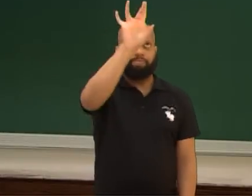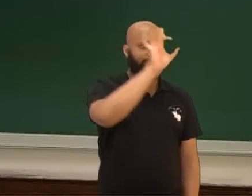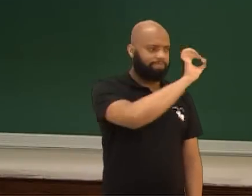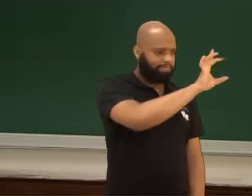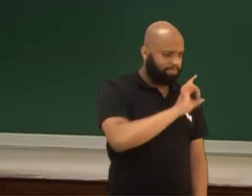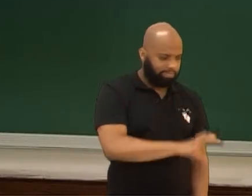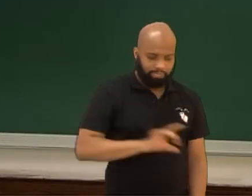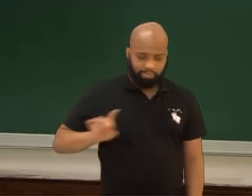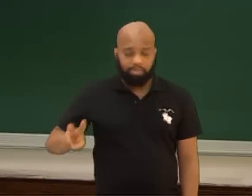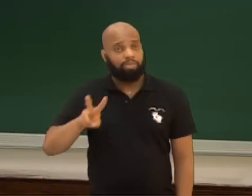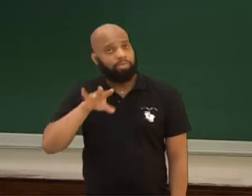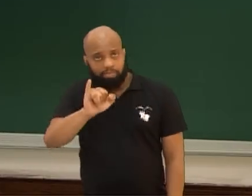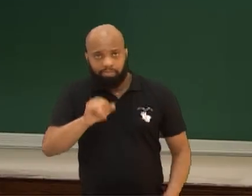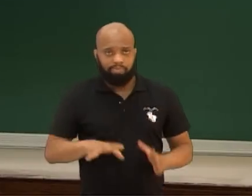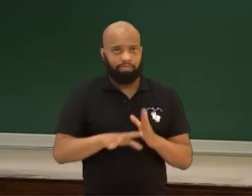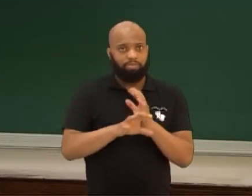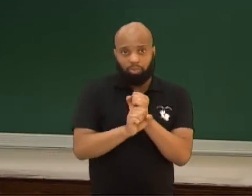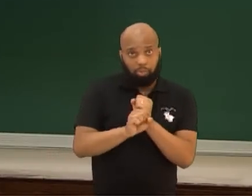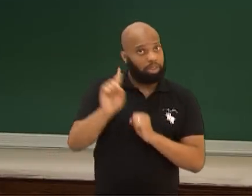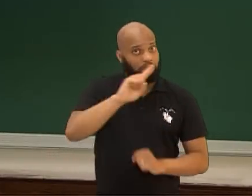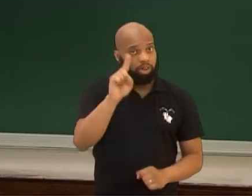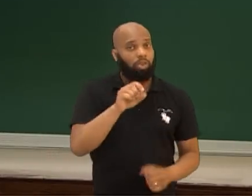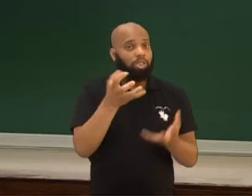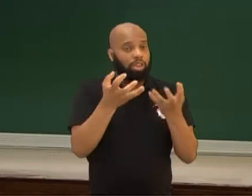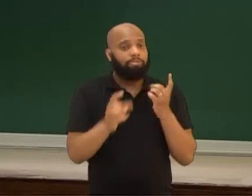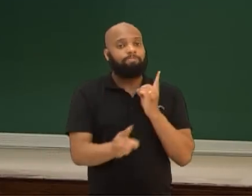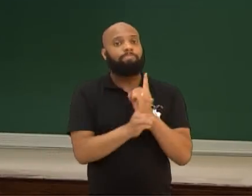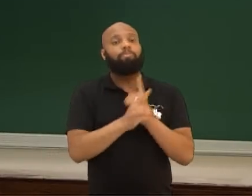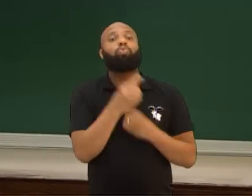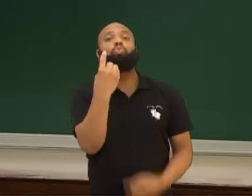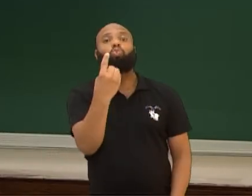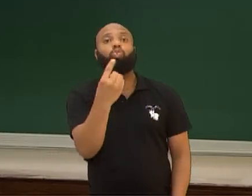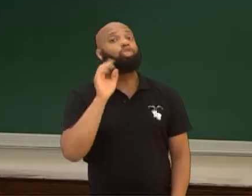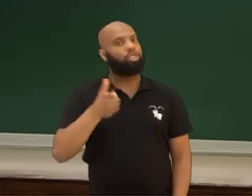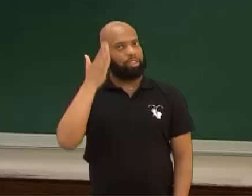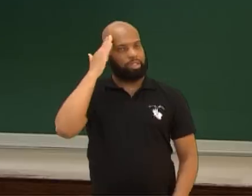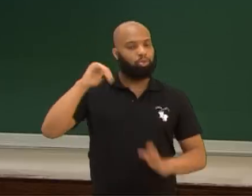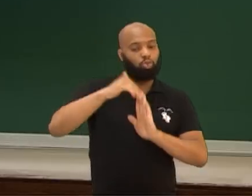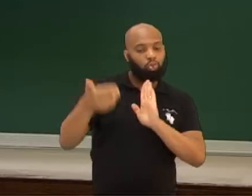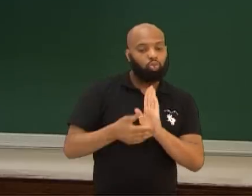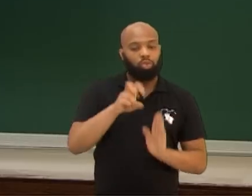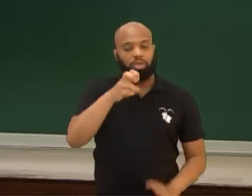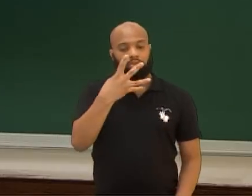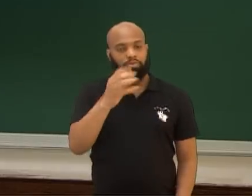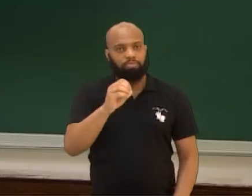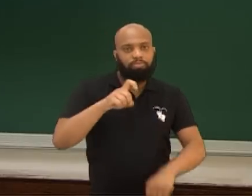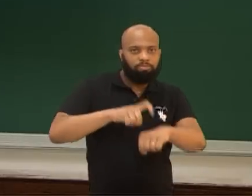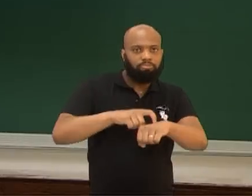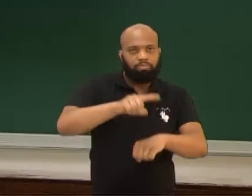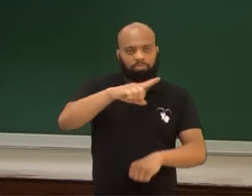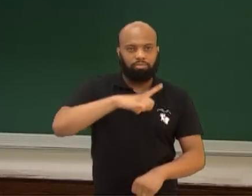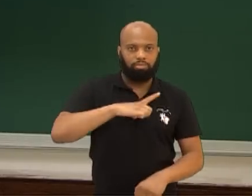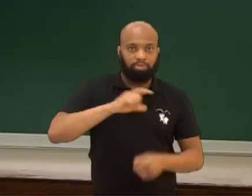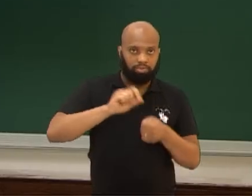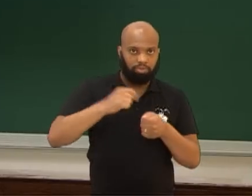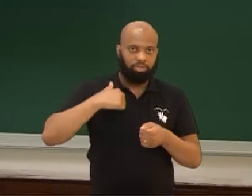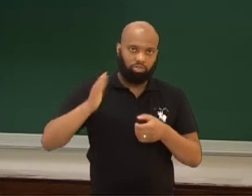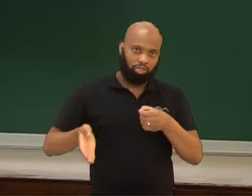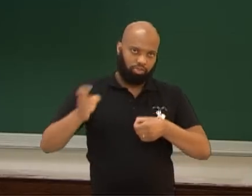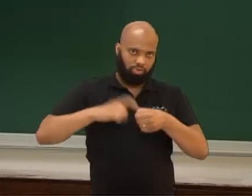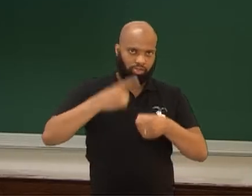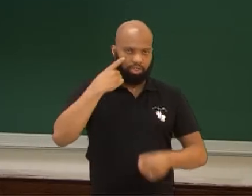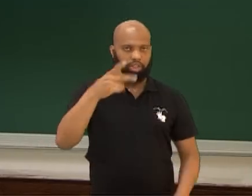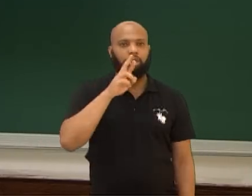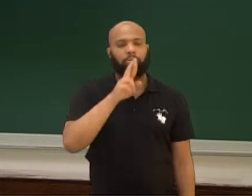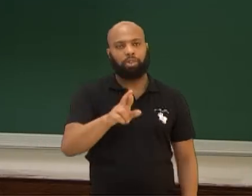ângulo, esse ângulo, ou esse, ou esse? Sabendo que ele é regular, vou dar um tempinho para vocês e a